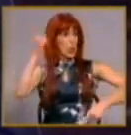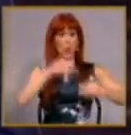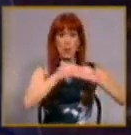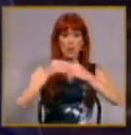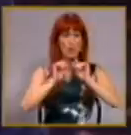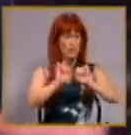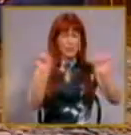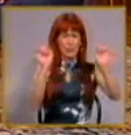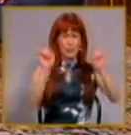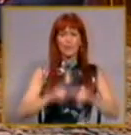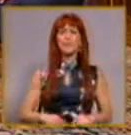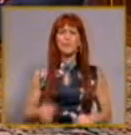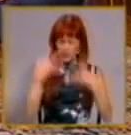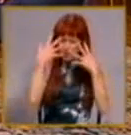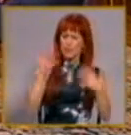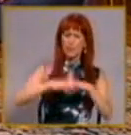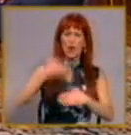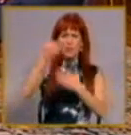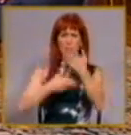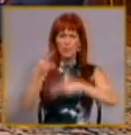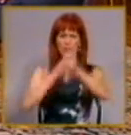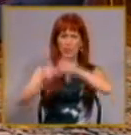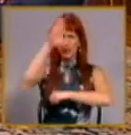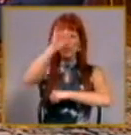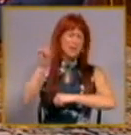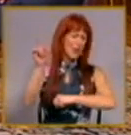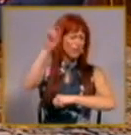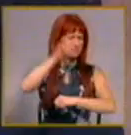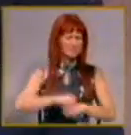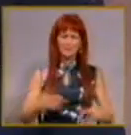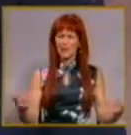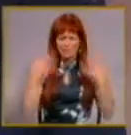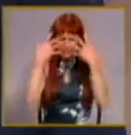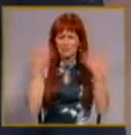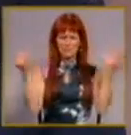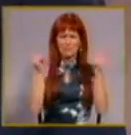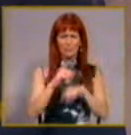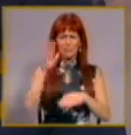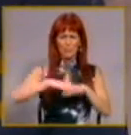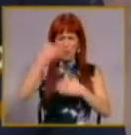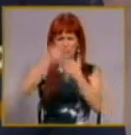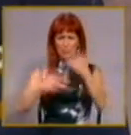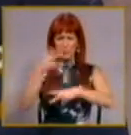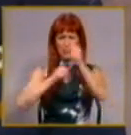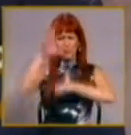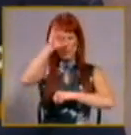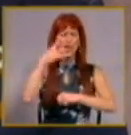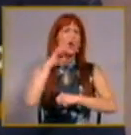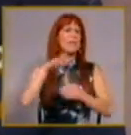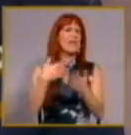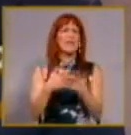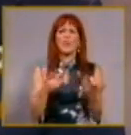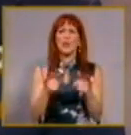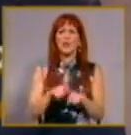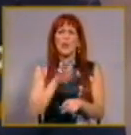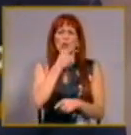líder da oposição. Ficou surpreendido com esta moção de censura? Não ficamos surpreendidos com esta moção de censura. Era aquilo que se costuma chamar